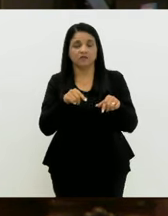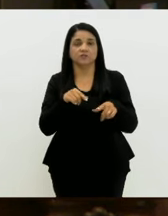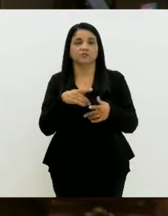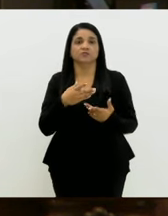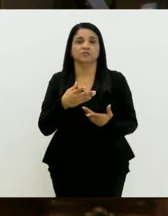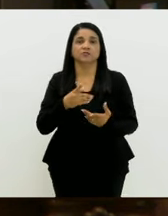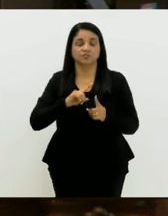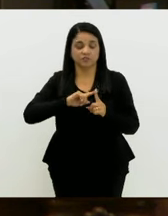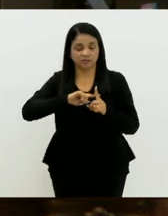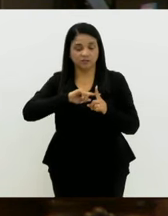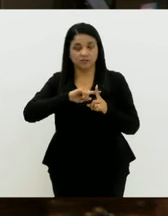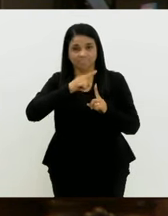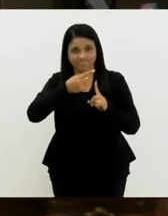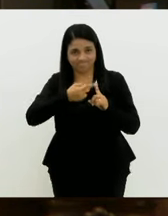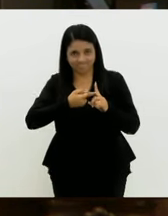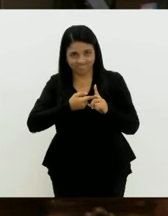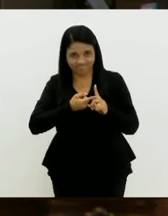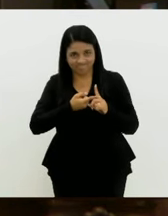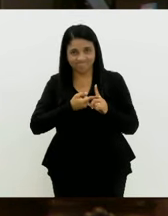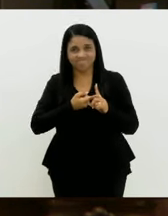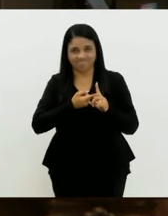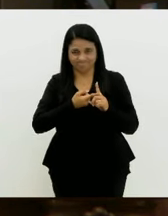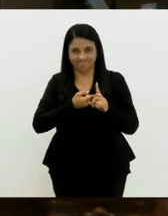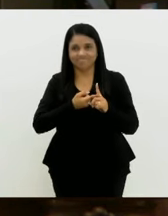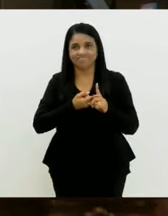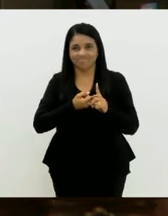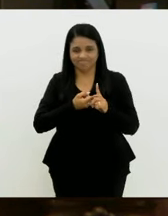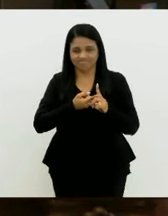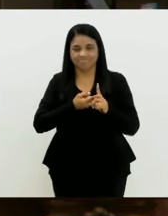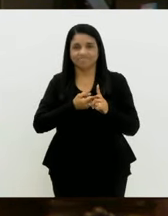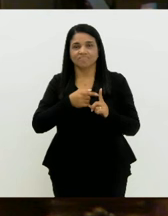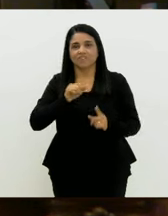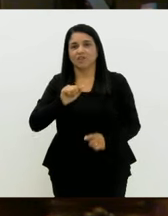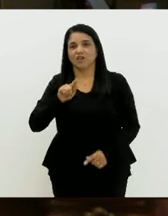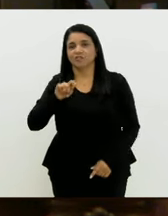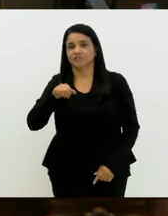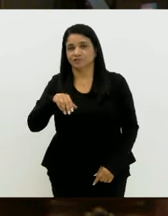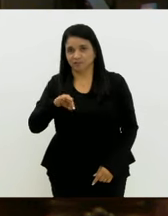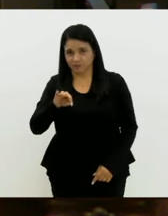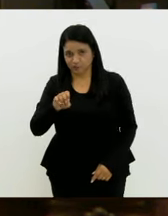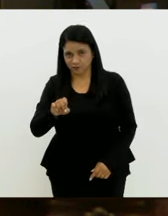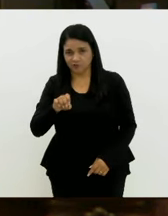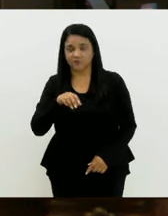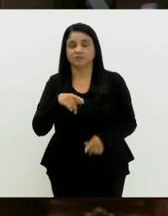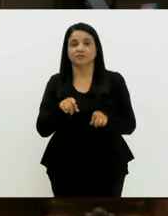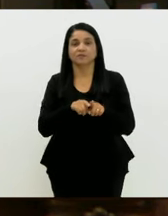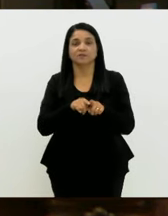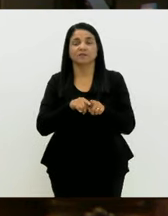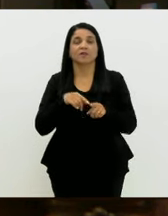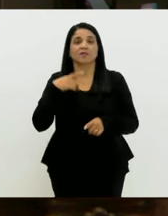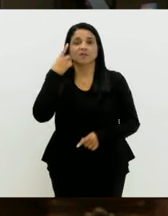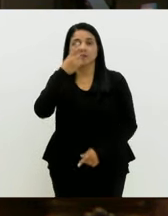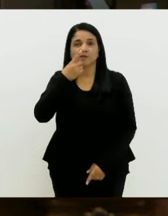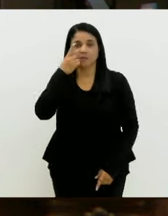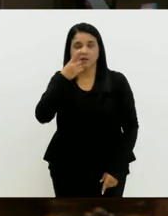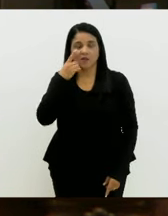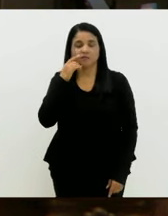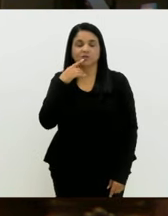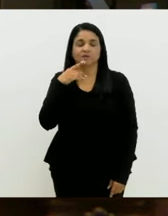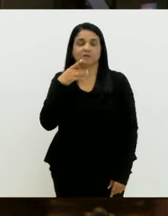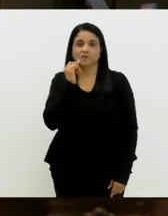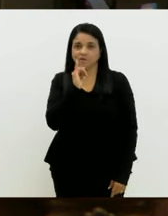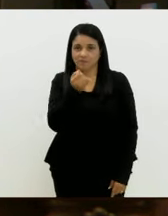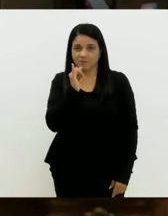gestantes. Parecer da Comissão de Indicações Legislativas, favorável, relator deputado Felipe Soares.